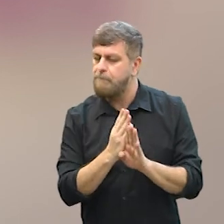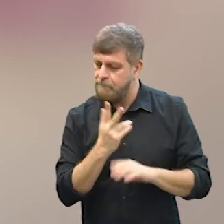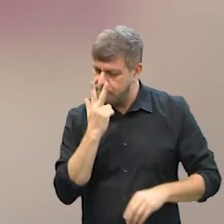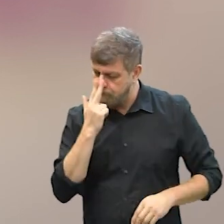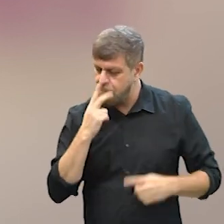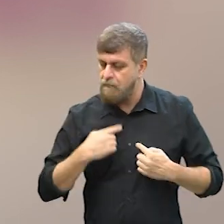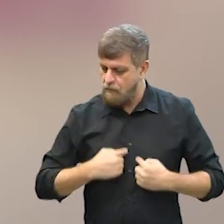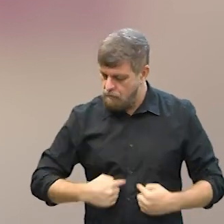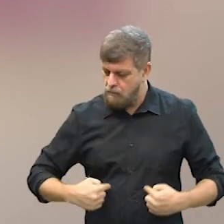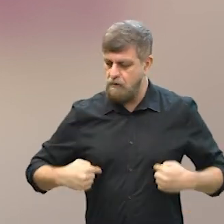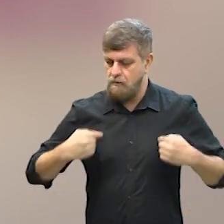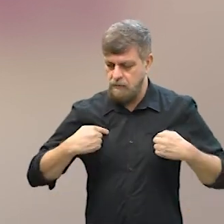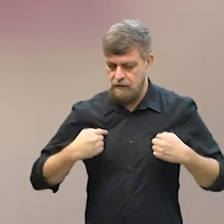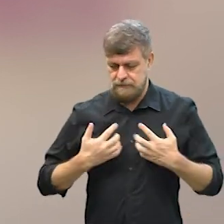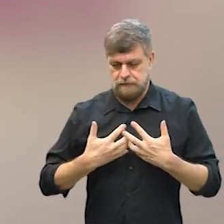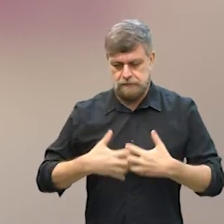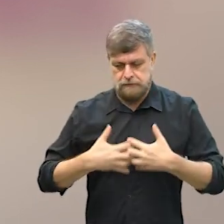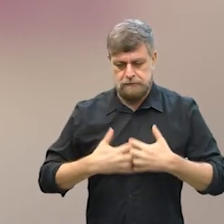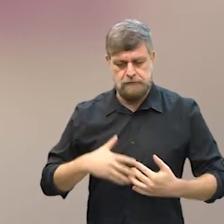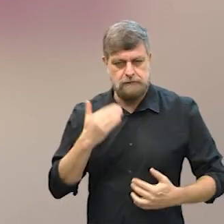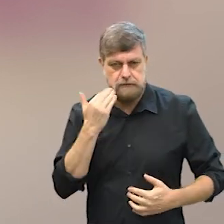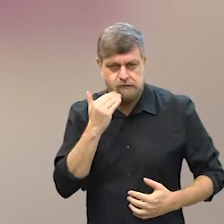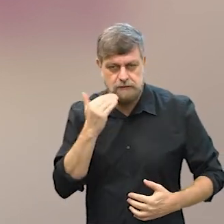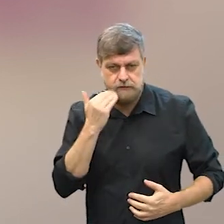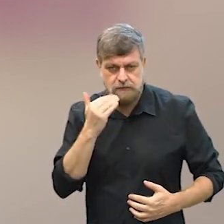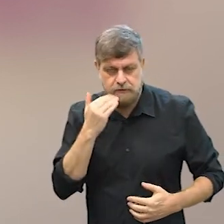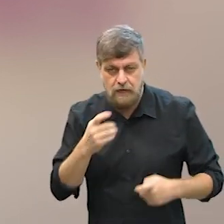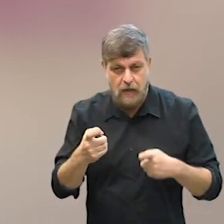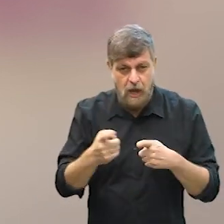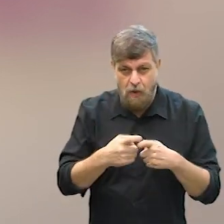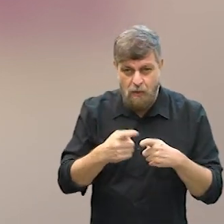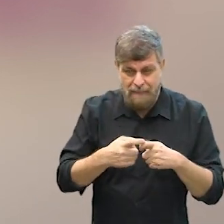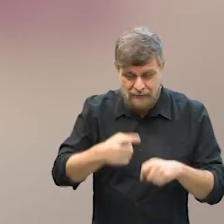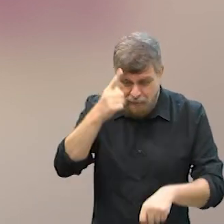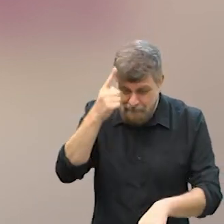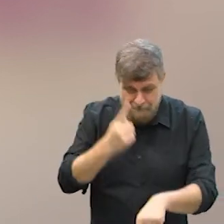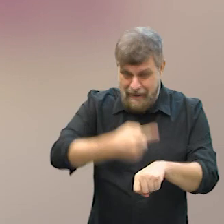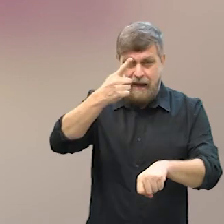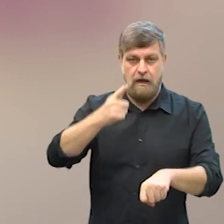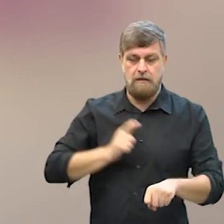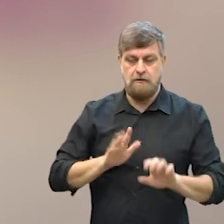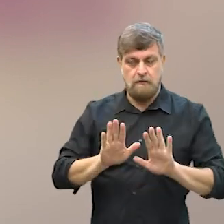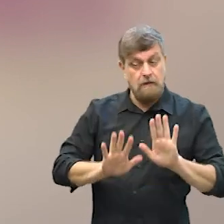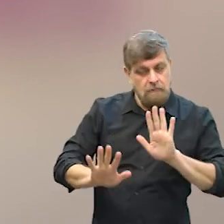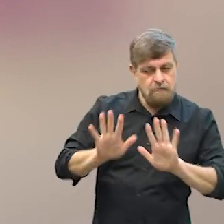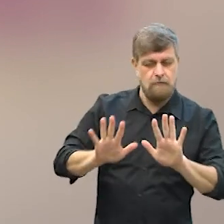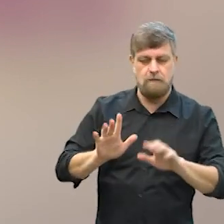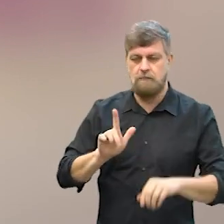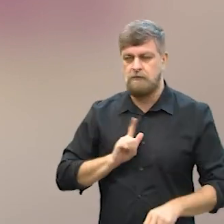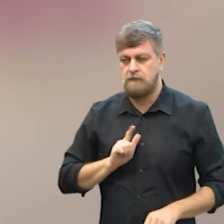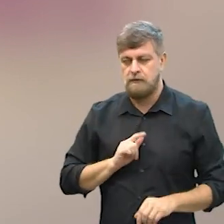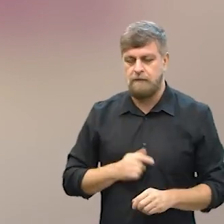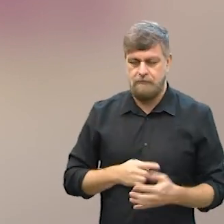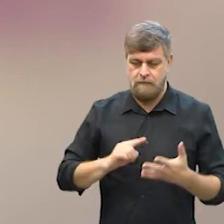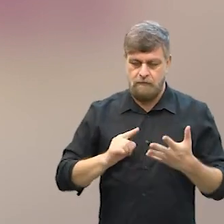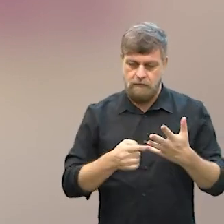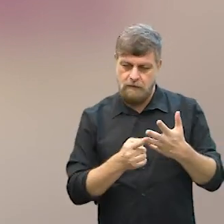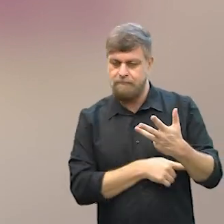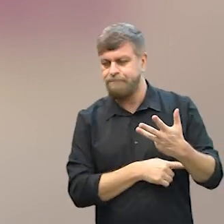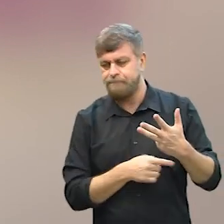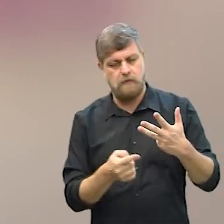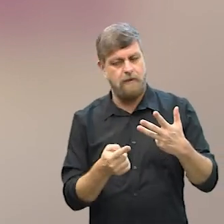Então, observe que mesmo os médicos, eles não pensam inicialmente nesse diagnóstico. Eles afastam